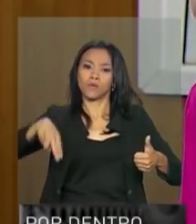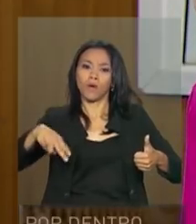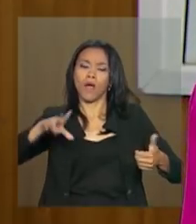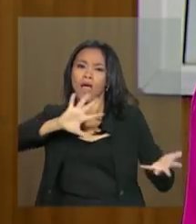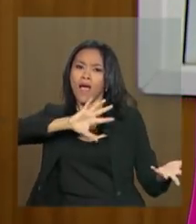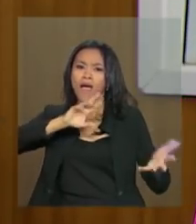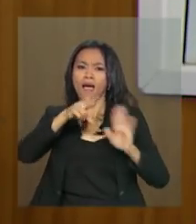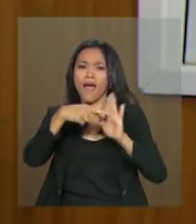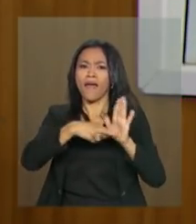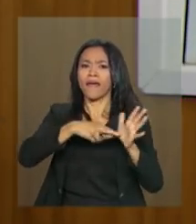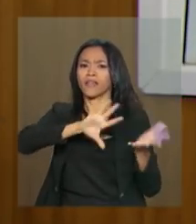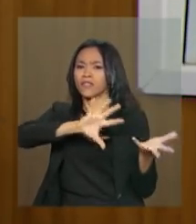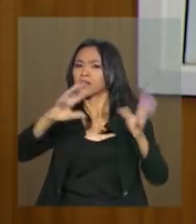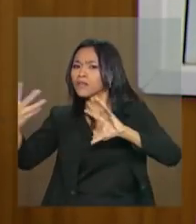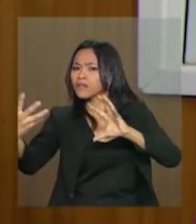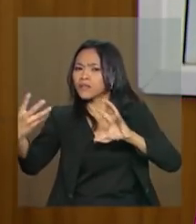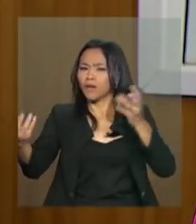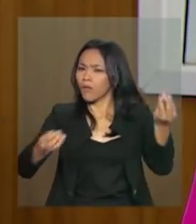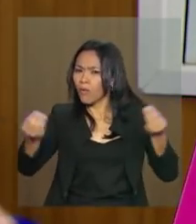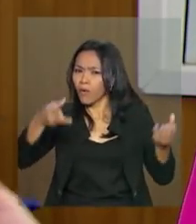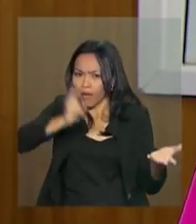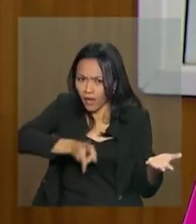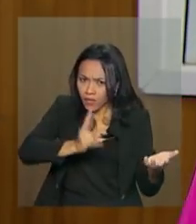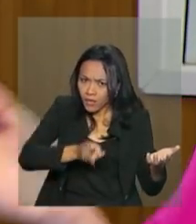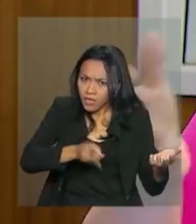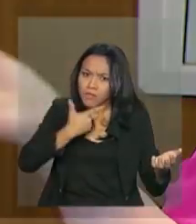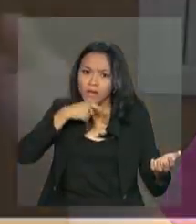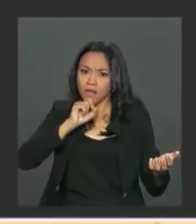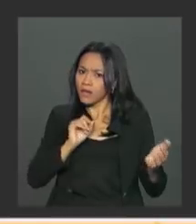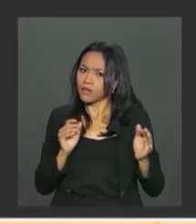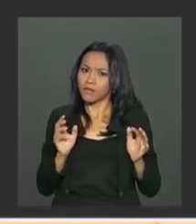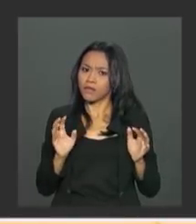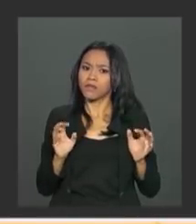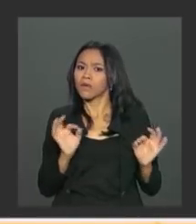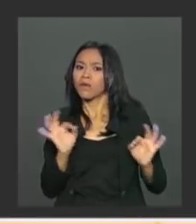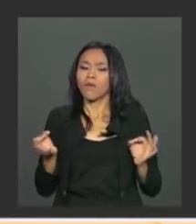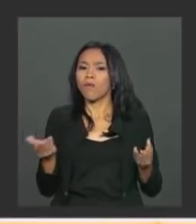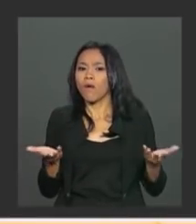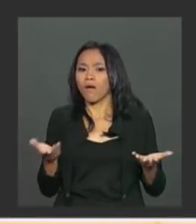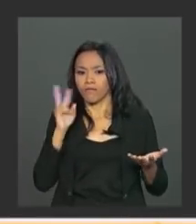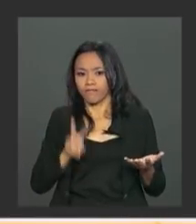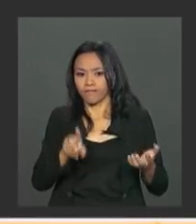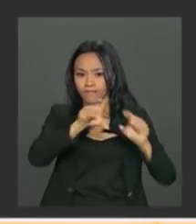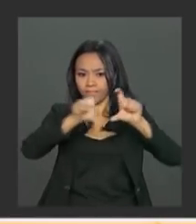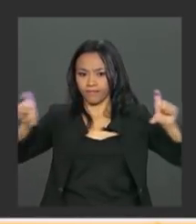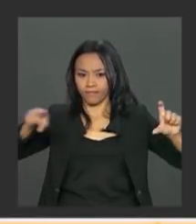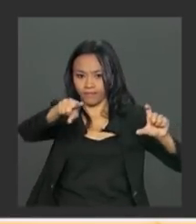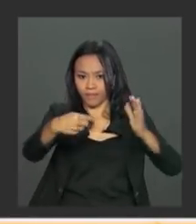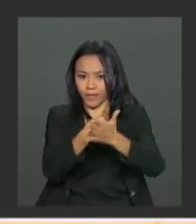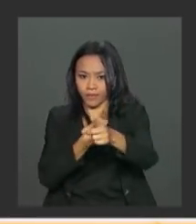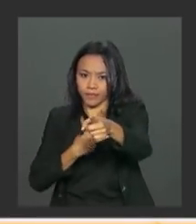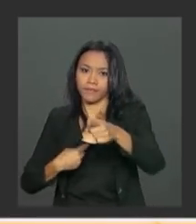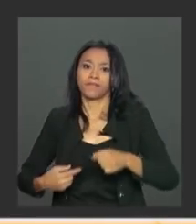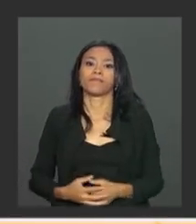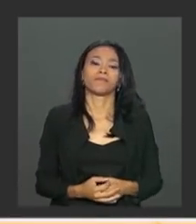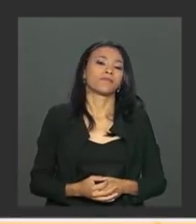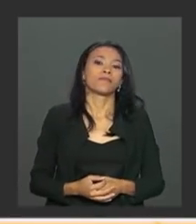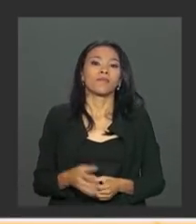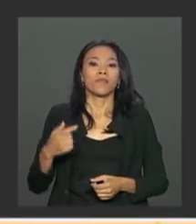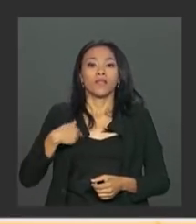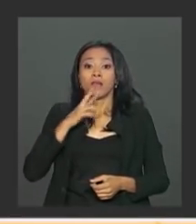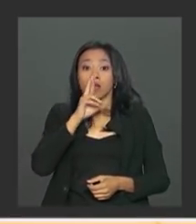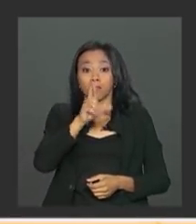mínima para quem está no FUNPRESP é a mesma para quem não está? Quem dos dois, qual dos dois quer responder? Não, eu posso responder. Vamos lá.